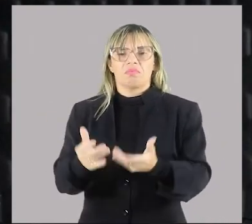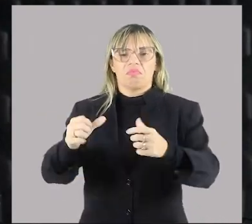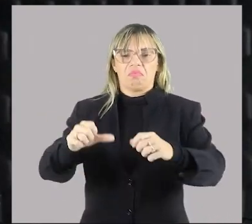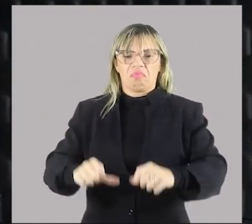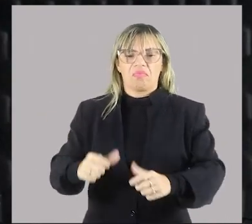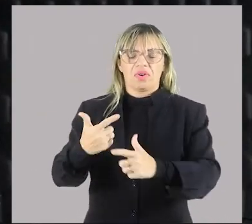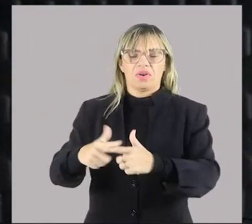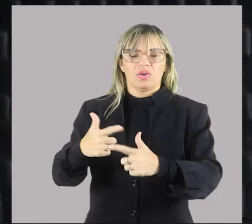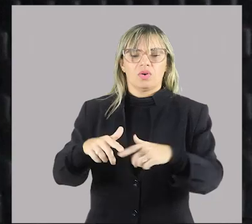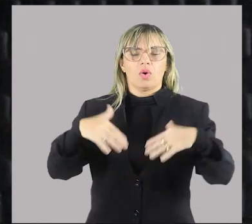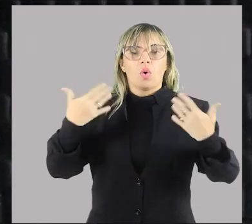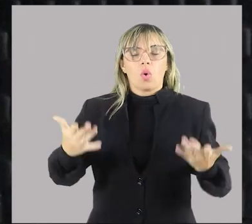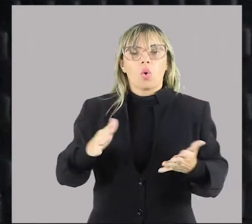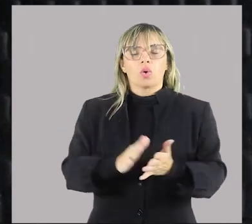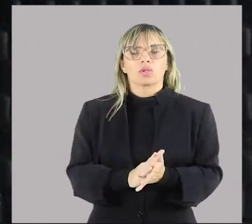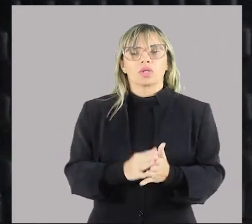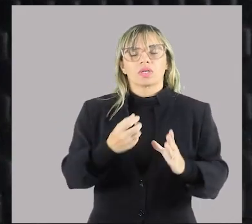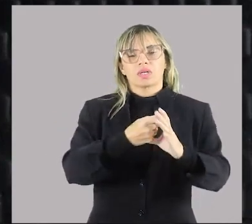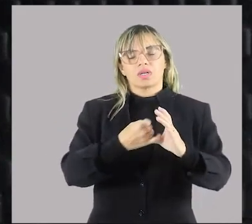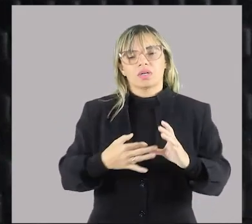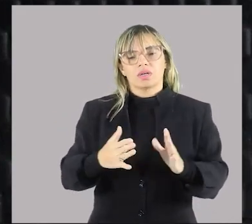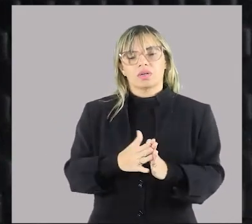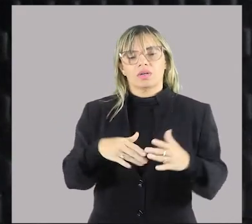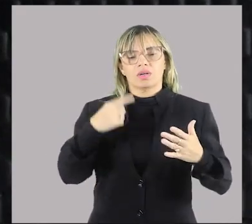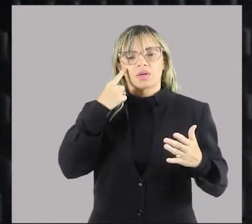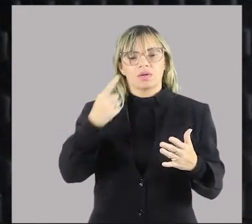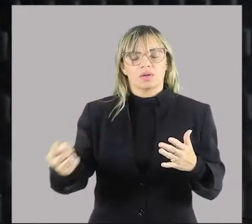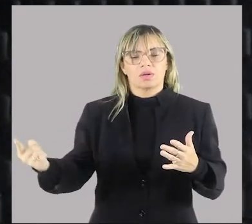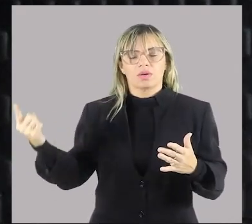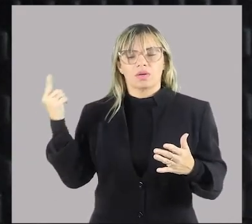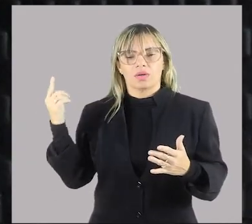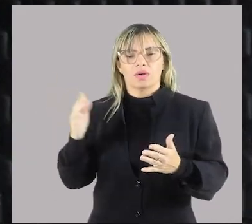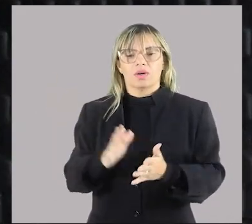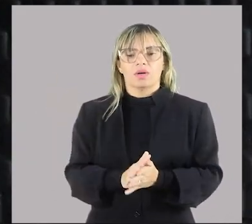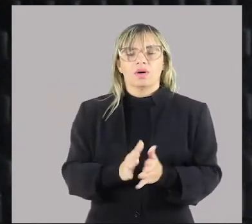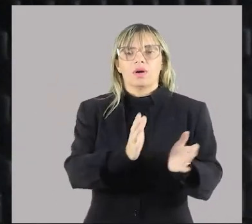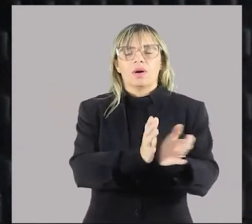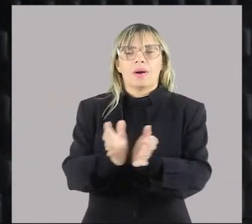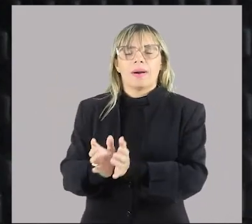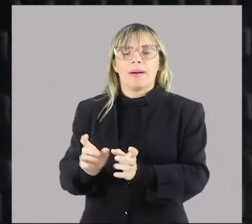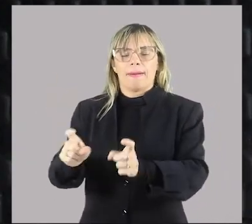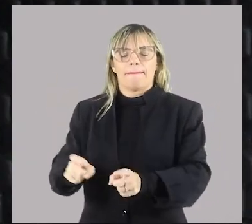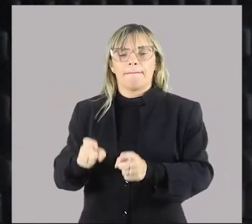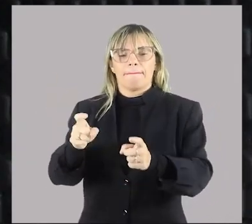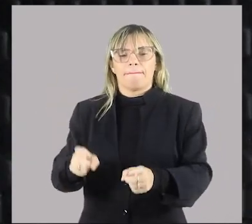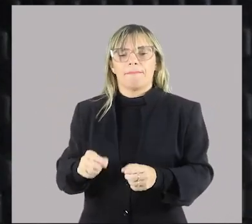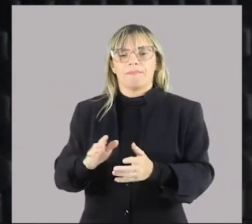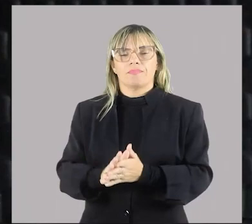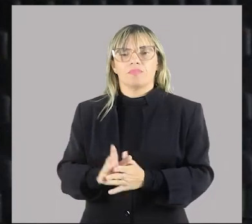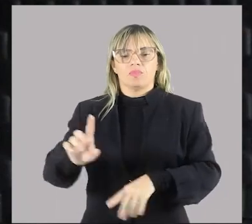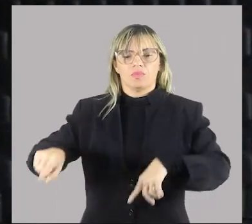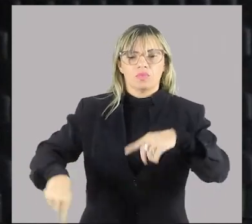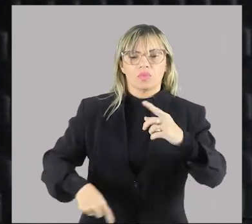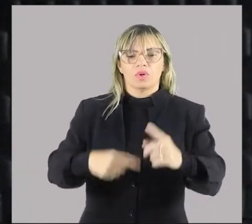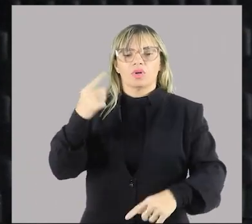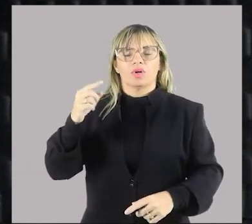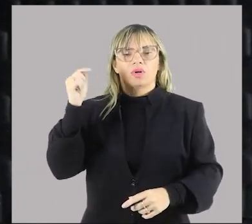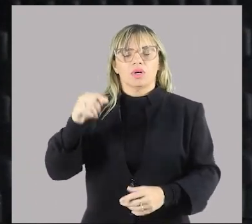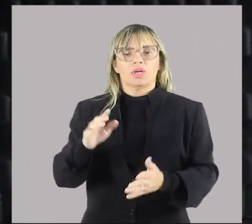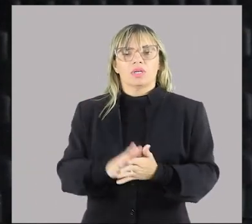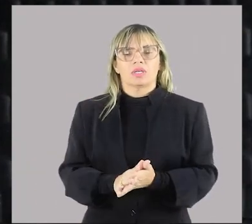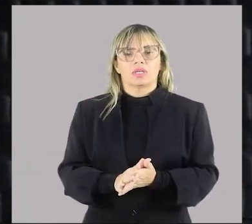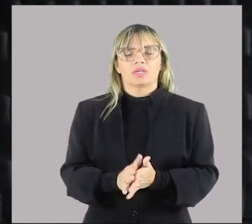fator também decisivo para a crise desse Estado oligárquico, ao ponto de você observar a superação dele, ali, a partir